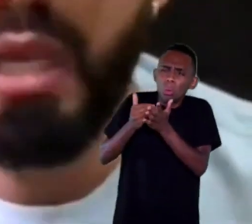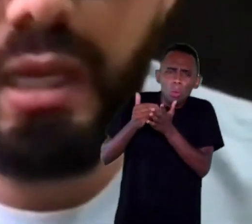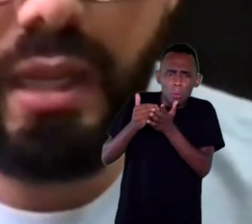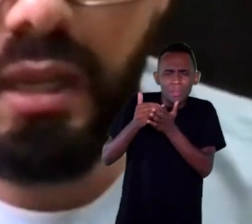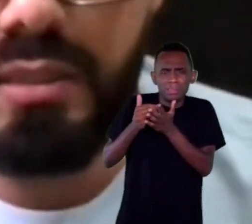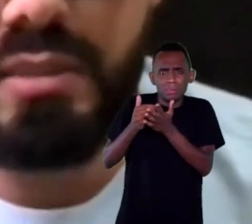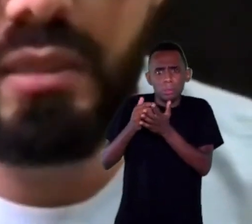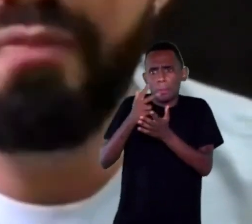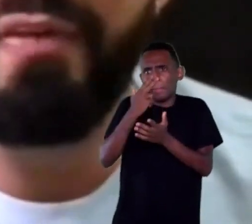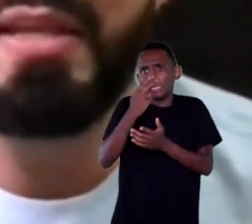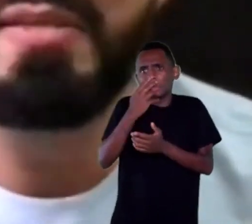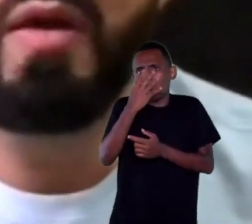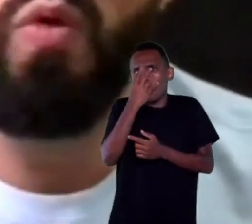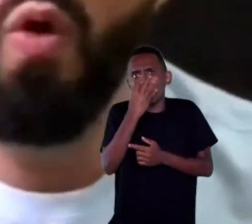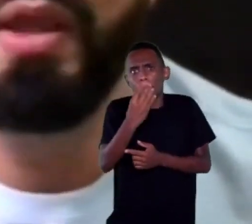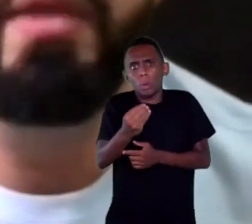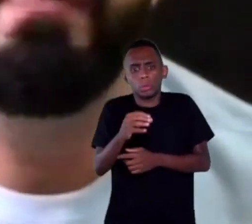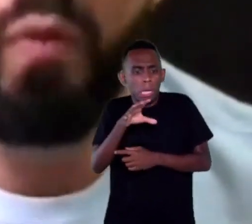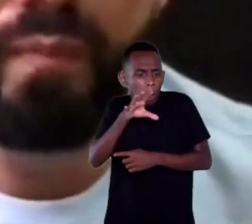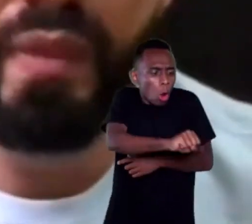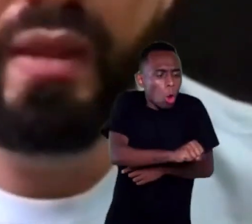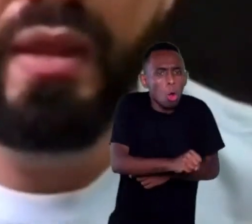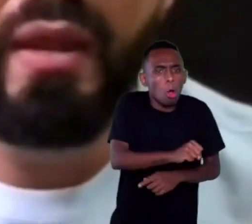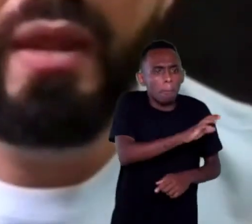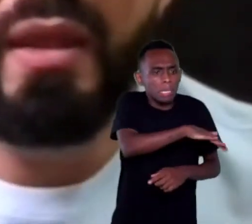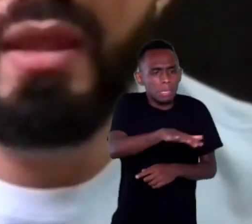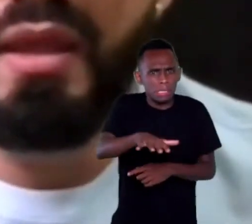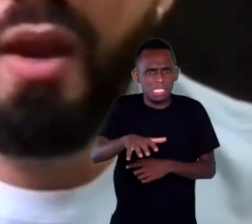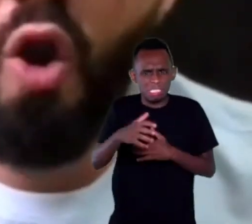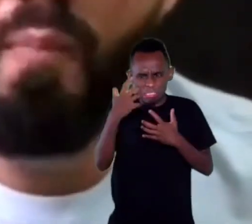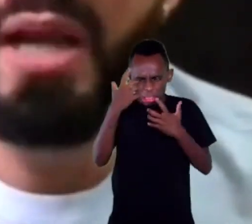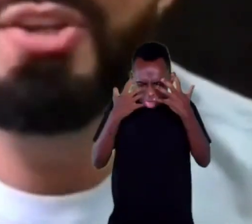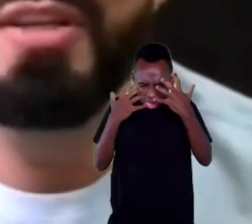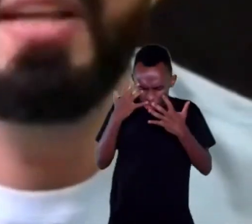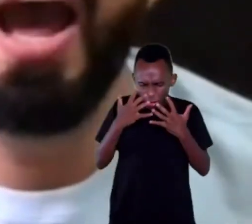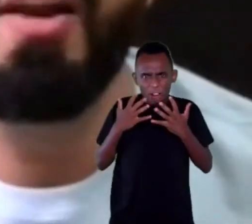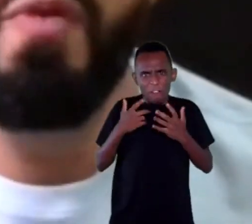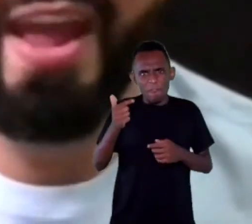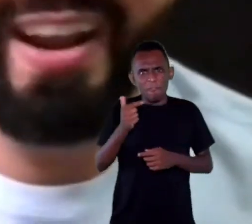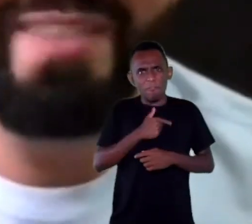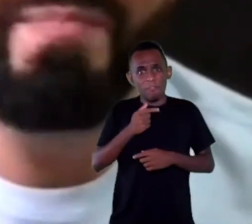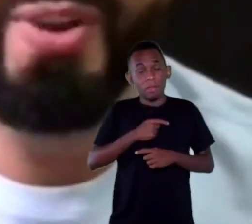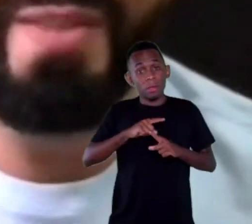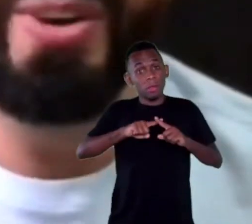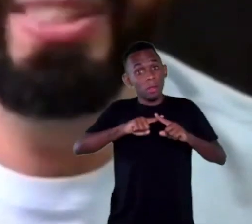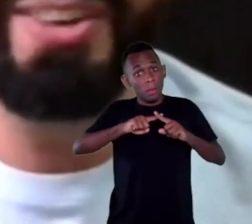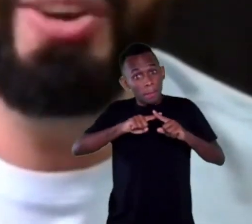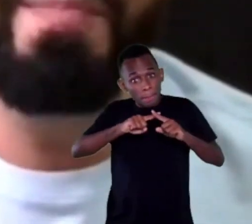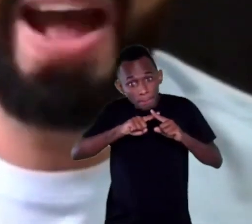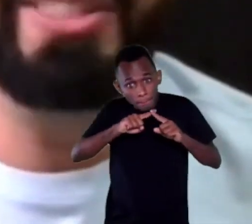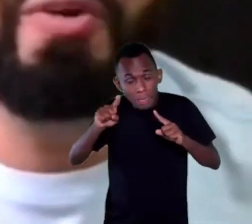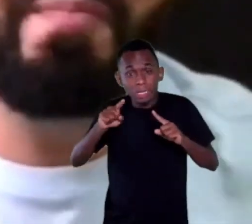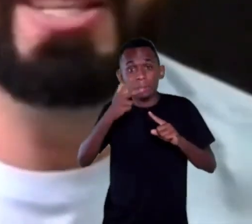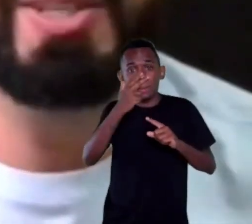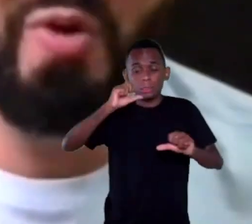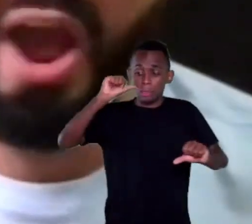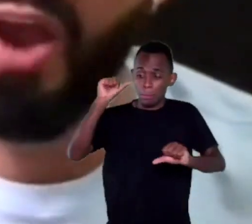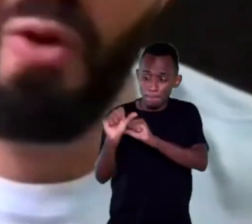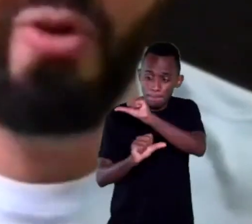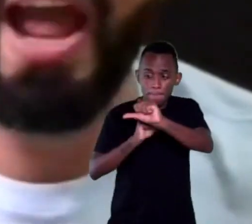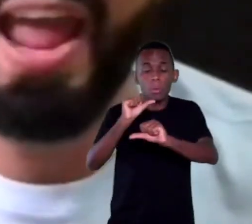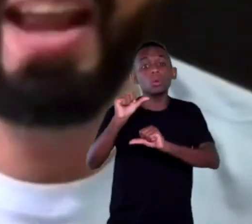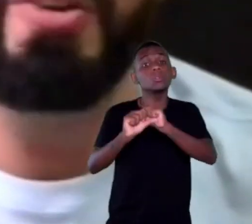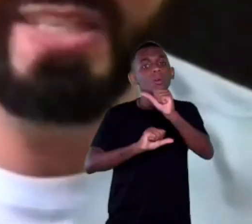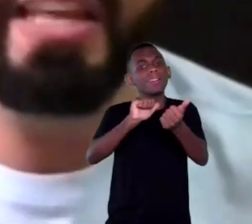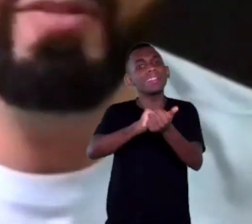que come criança, da feição horrível, e que romantizaram ela, porque o Monteiro Lobato começou